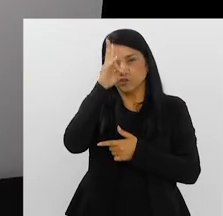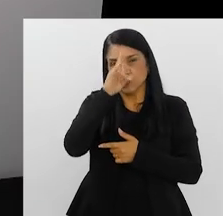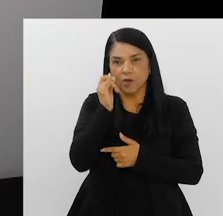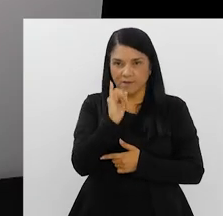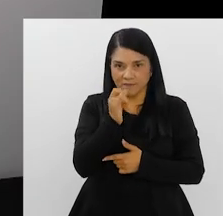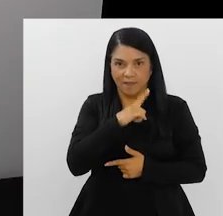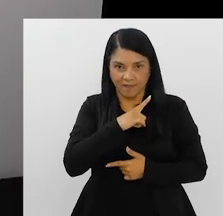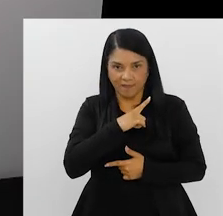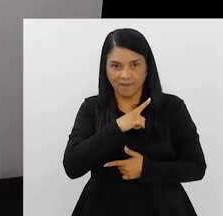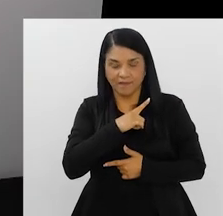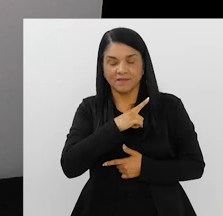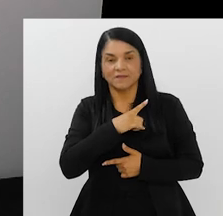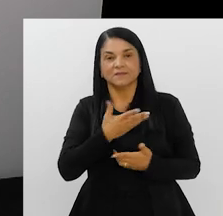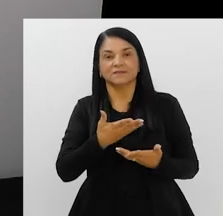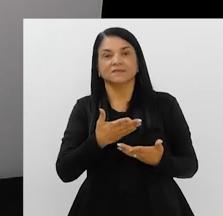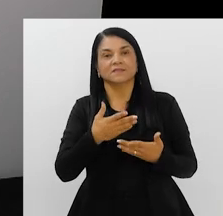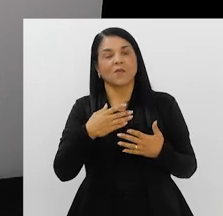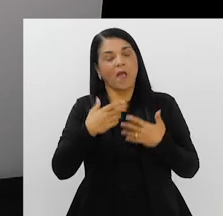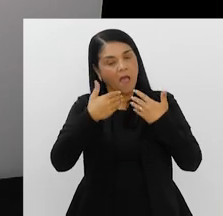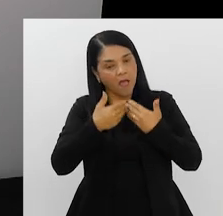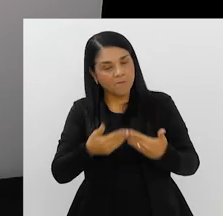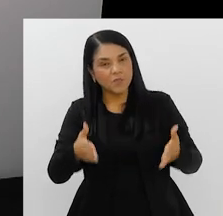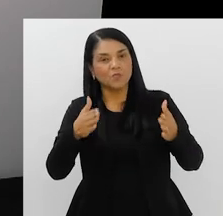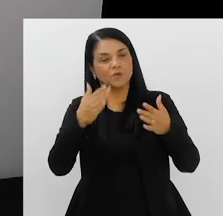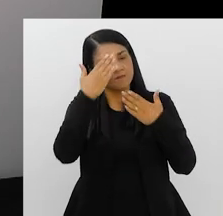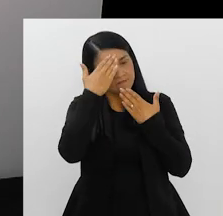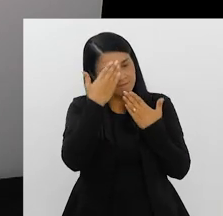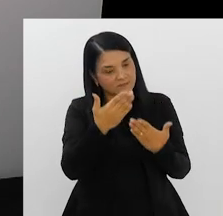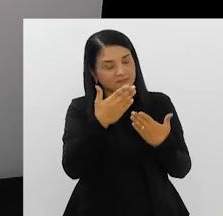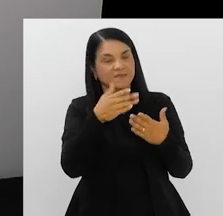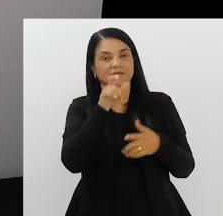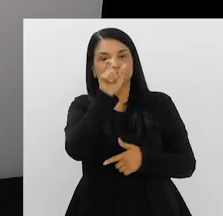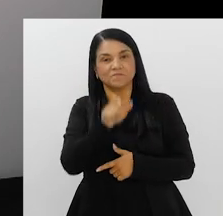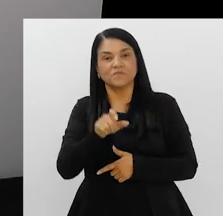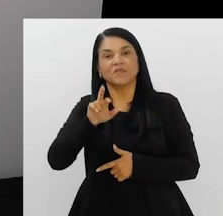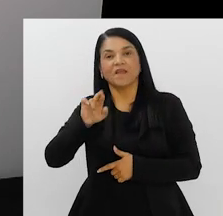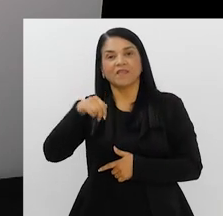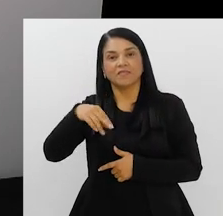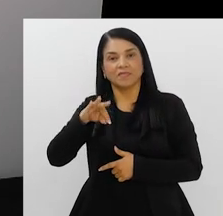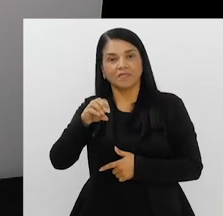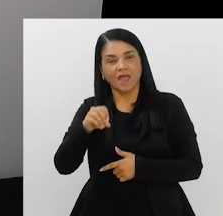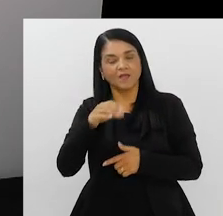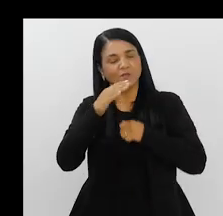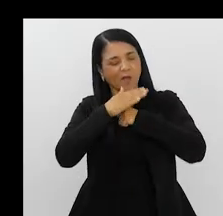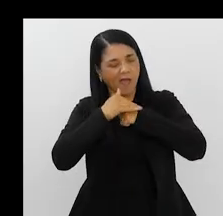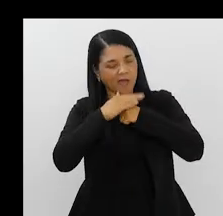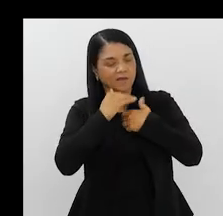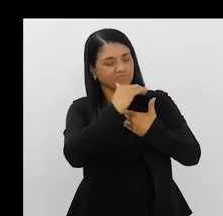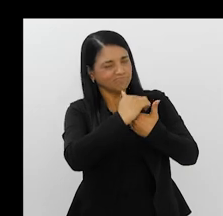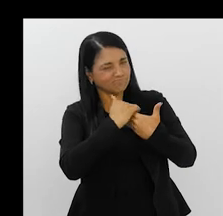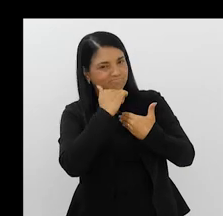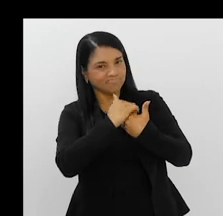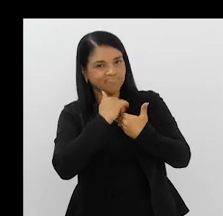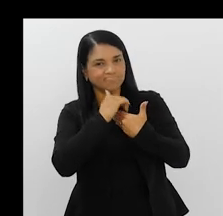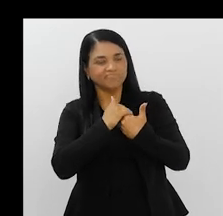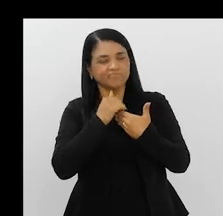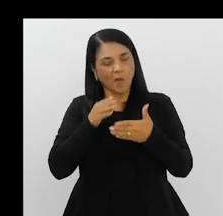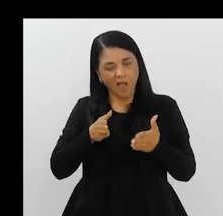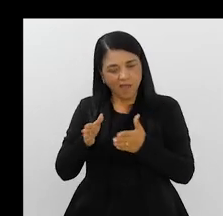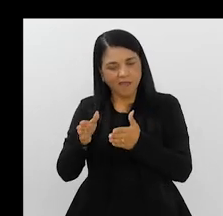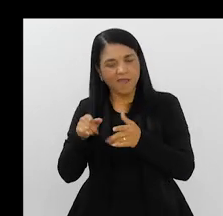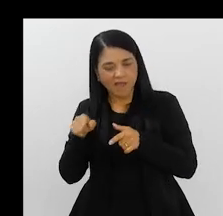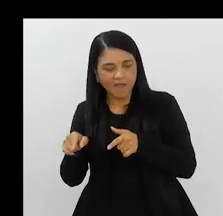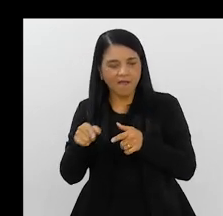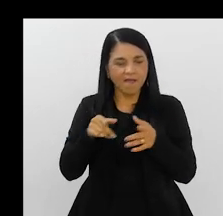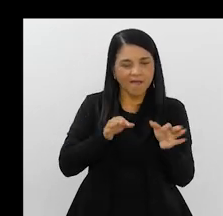essa abertura, agradecendo ao Renato pelo carinho que ele me traz até hoje, ele me aconselha, ele vai por aqui, vai por